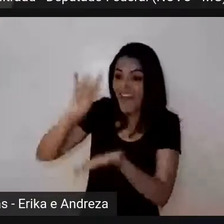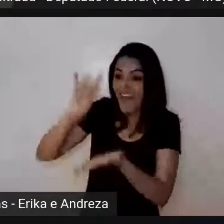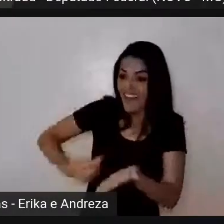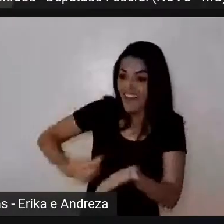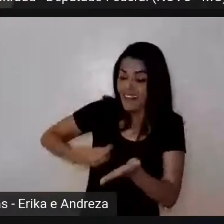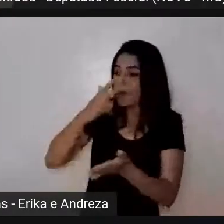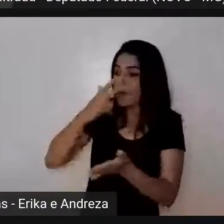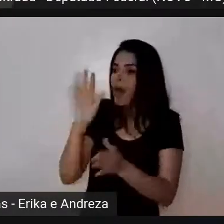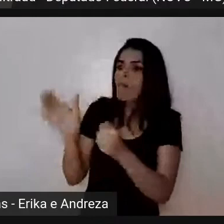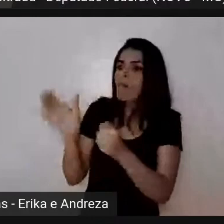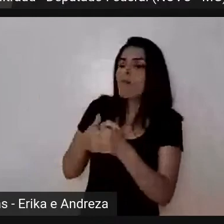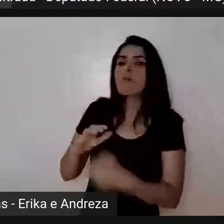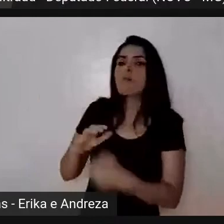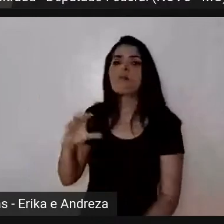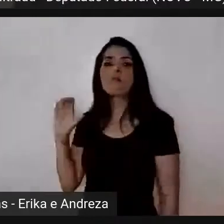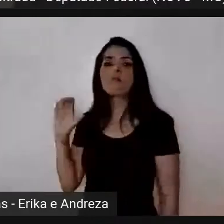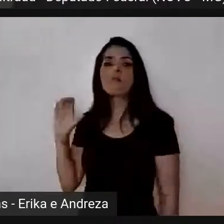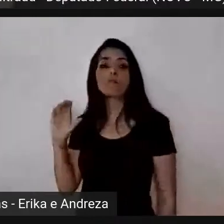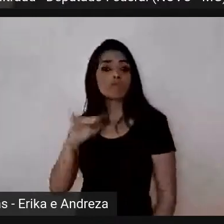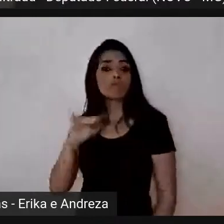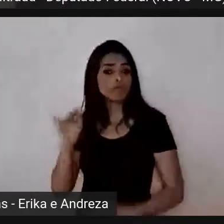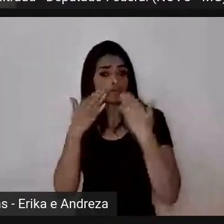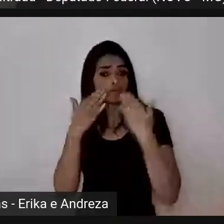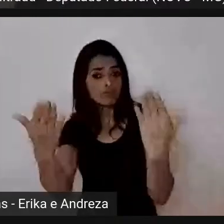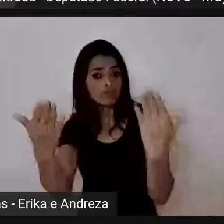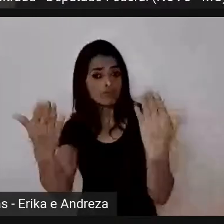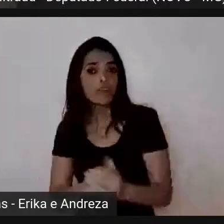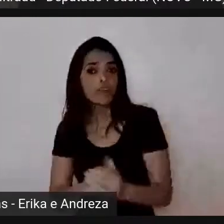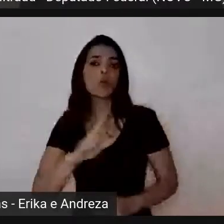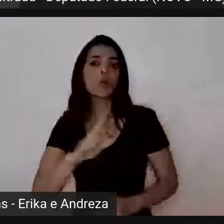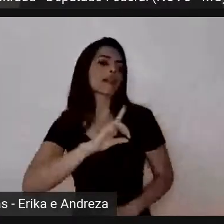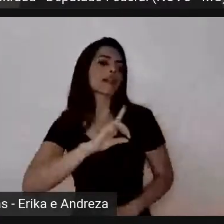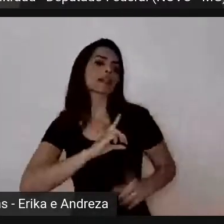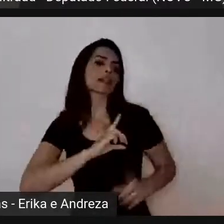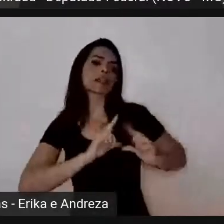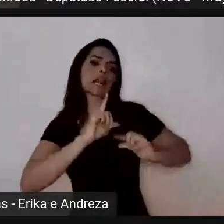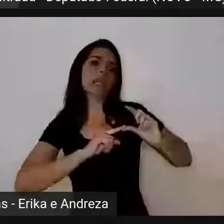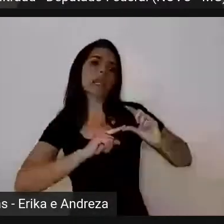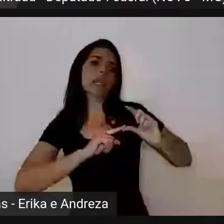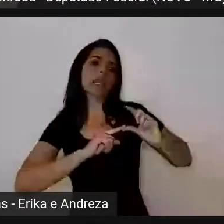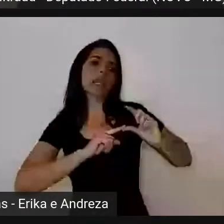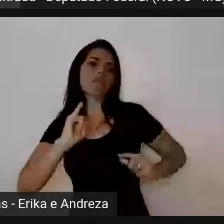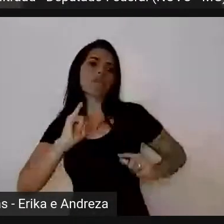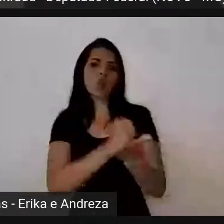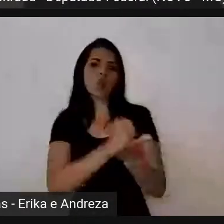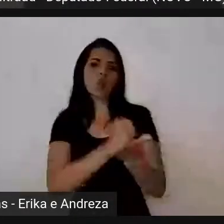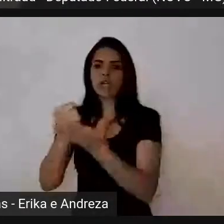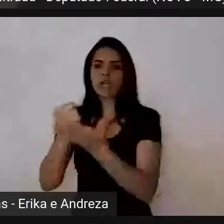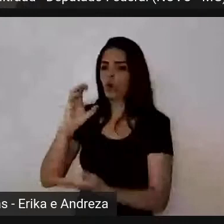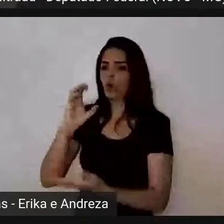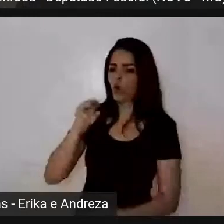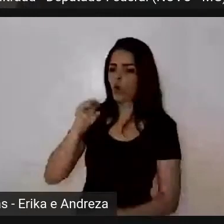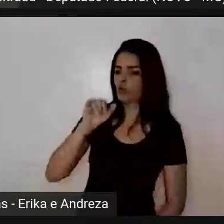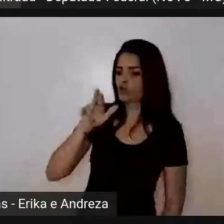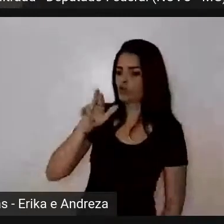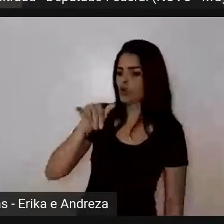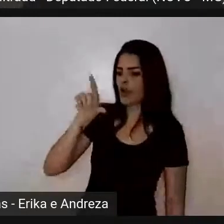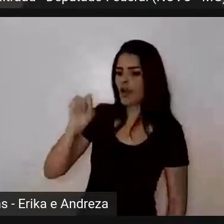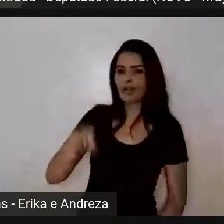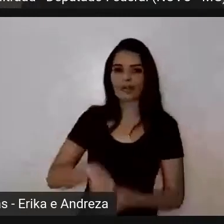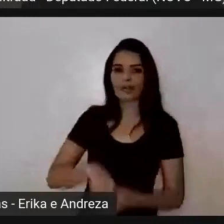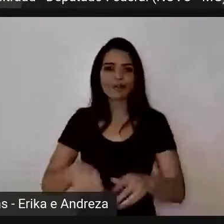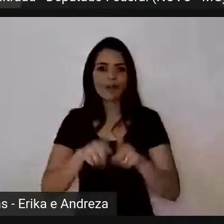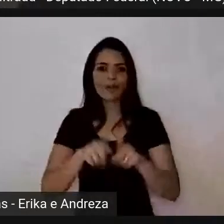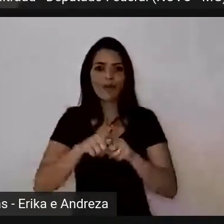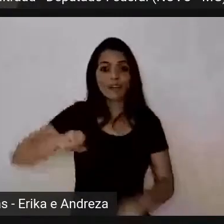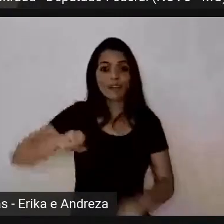cedo ou mais tarde. E então não é delegado de polícia que vai ser contratado com cargo comissionado, não é o diplomata que vai ser contratado